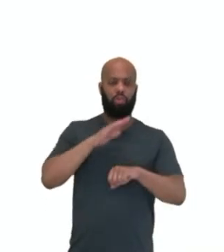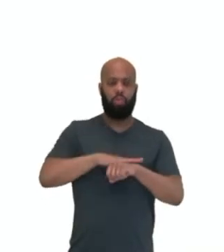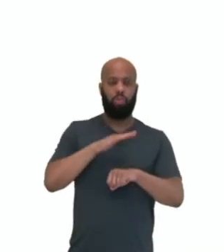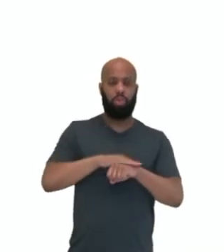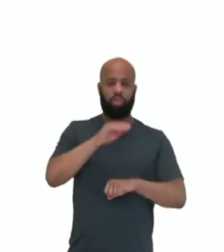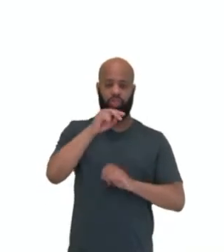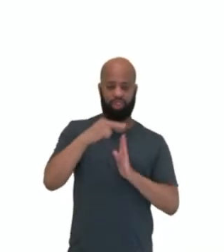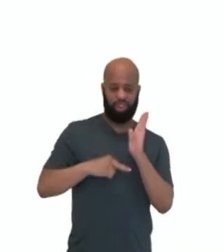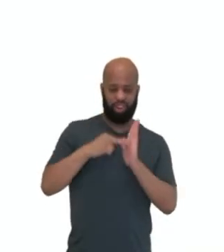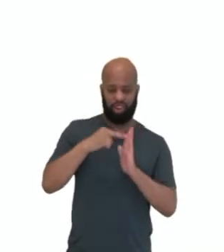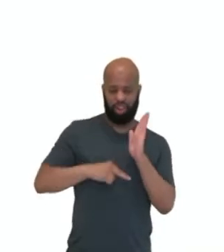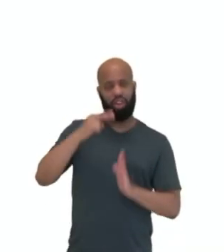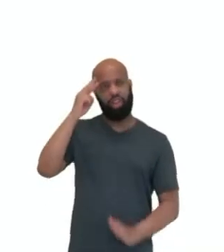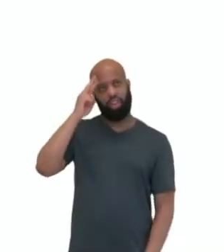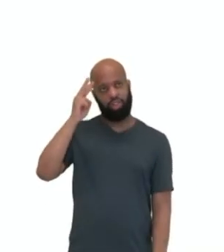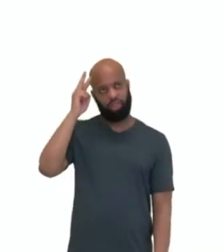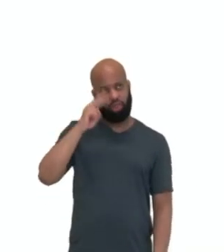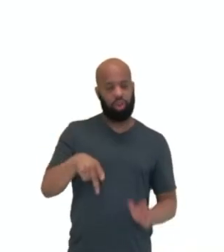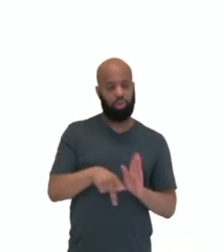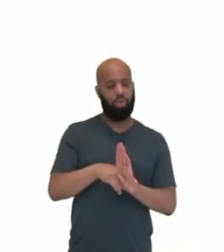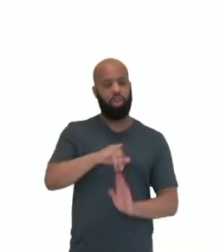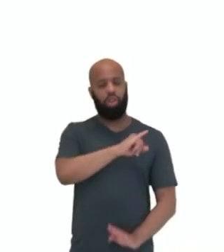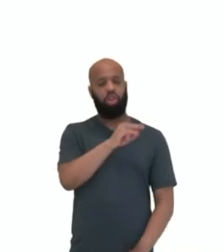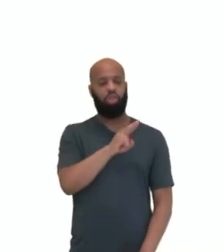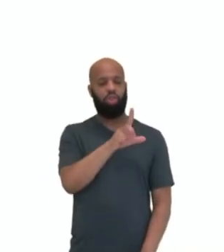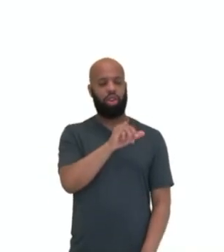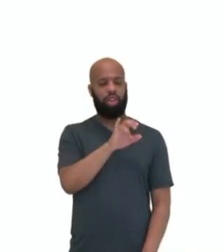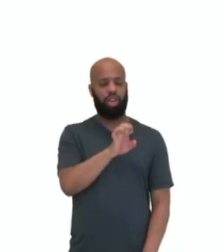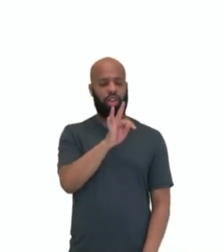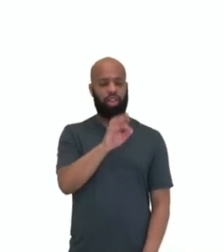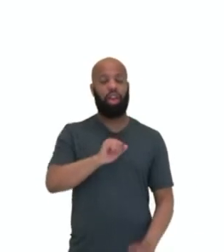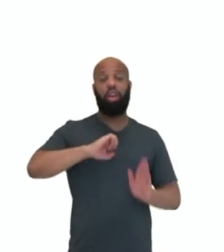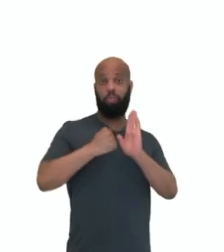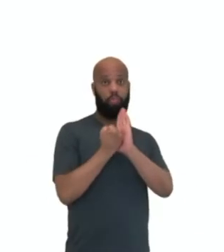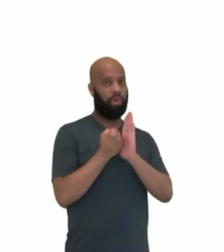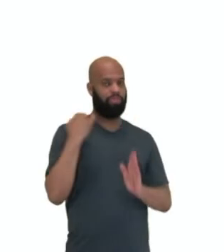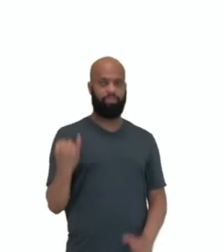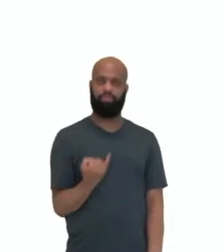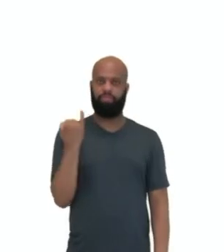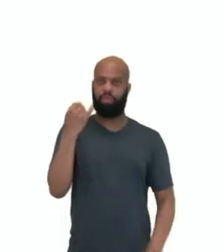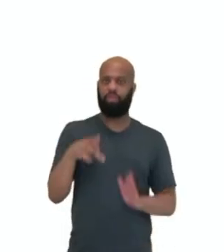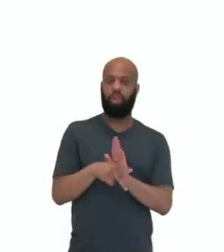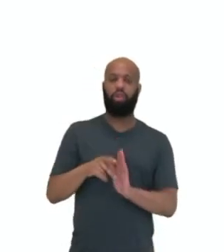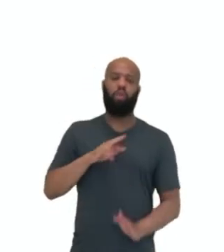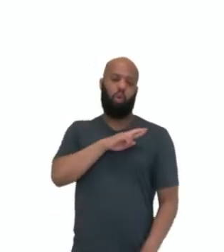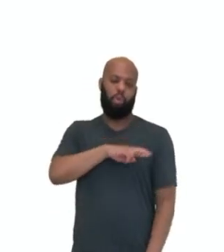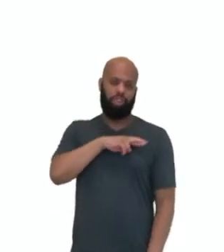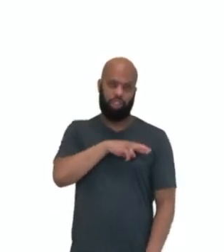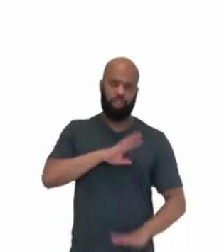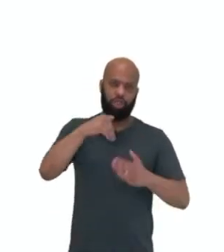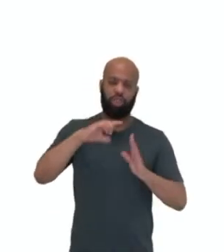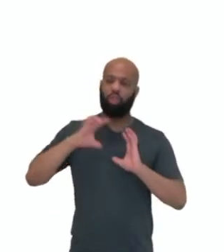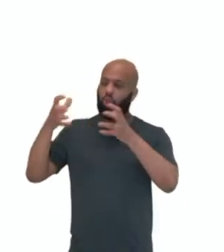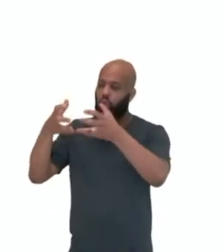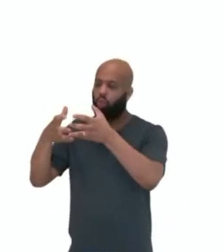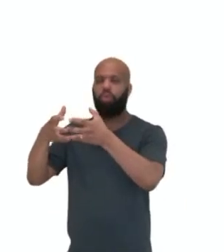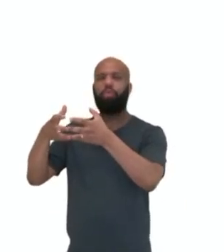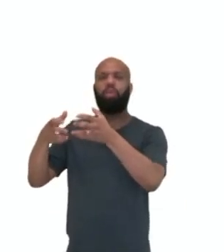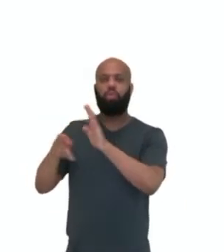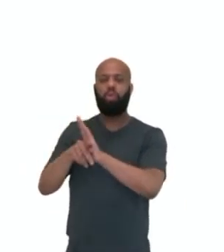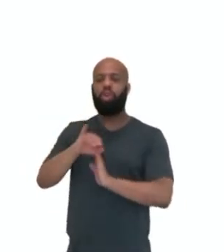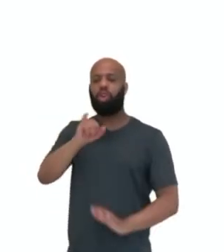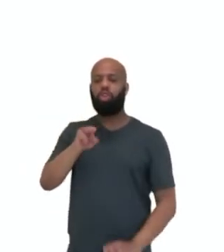que a história da Julieta se tornou um símbolo, eu tenho o quê? O clube de Julieta, que